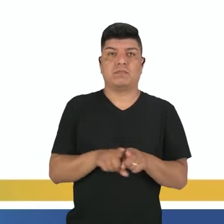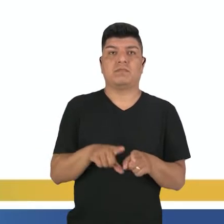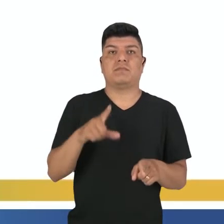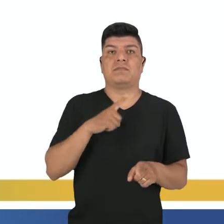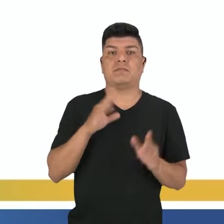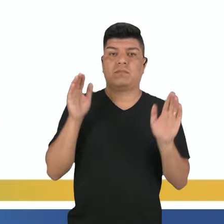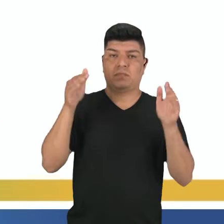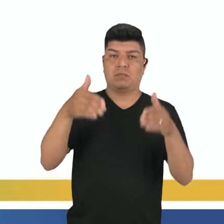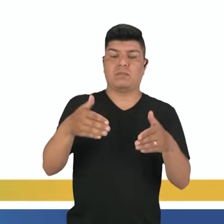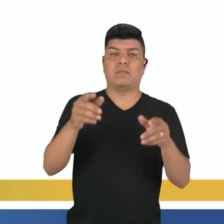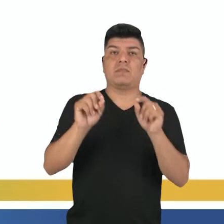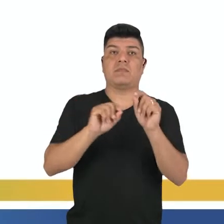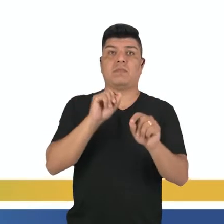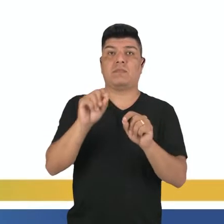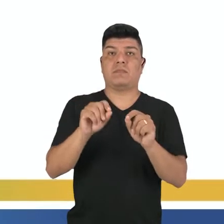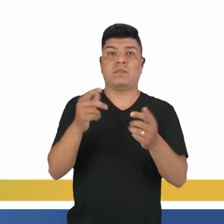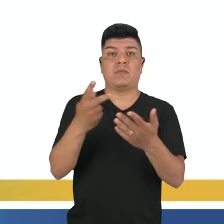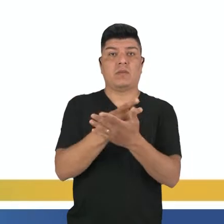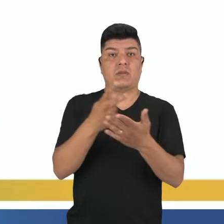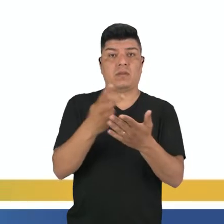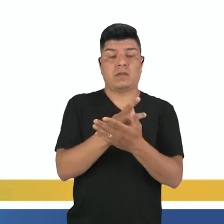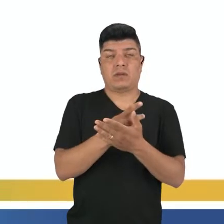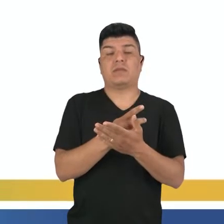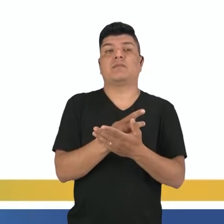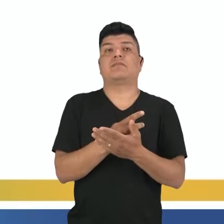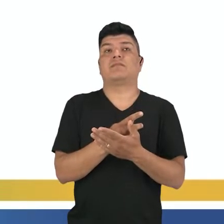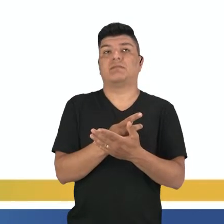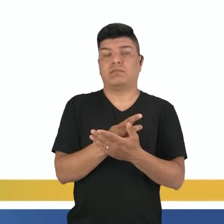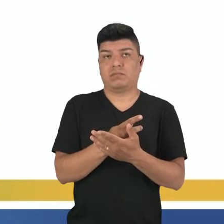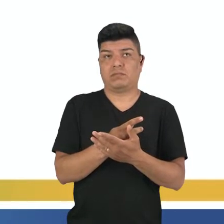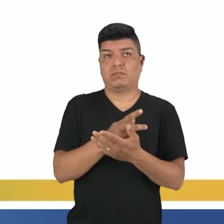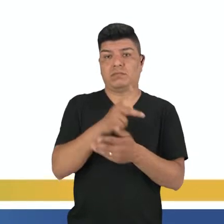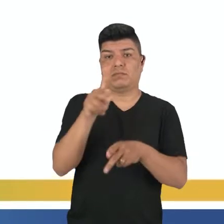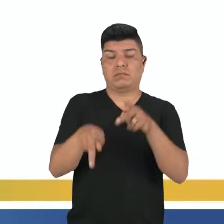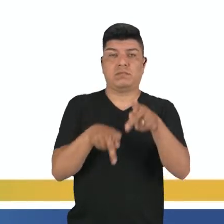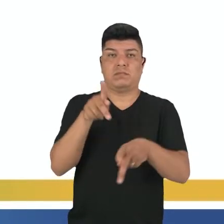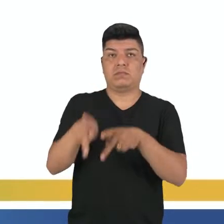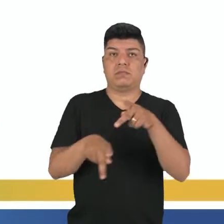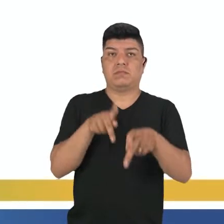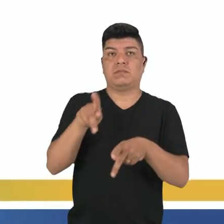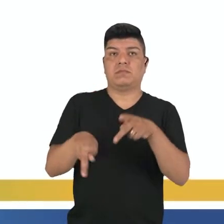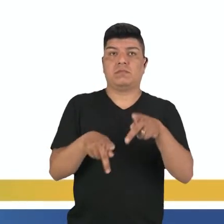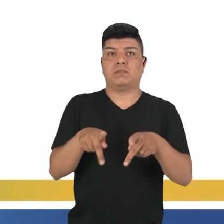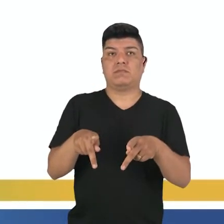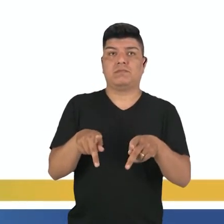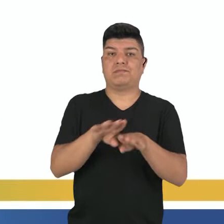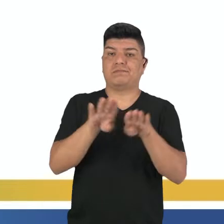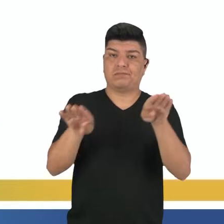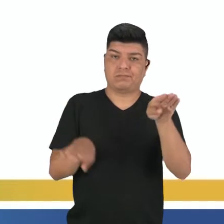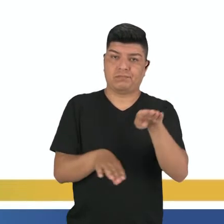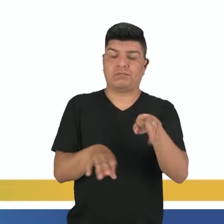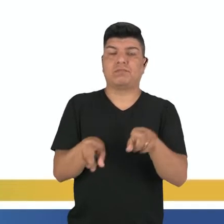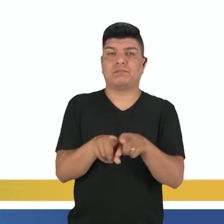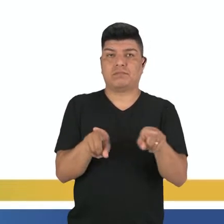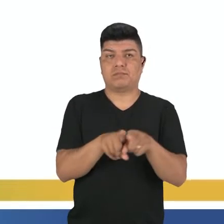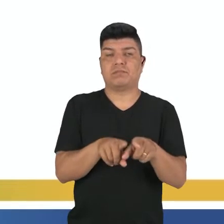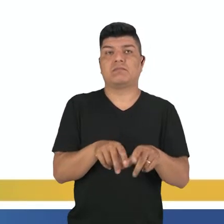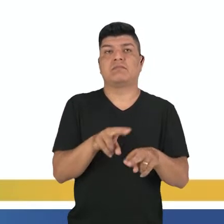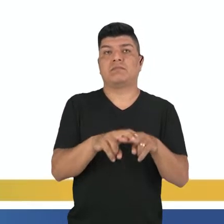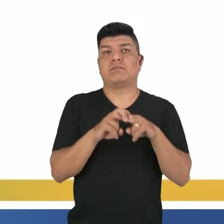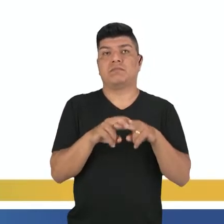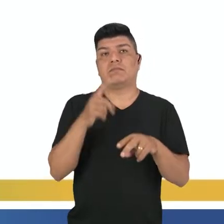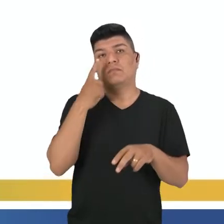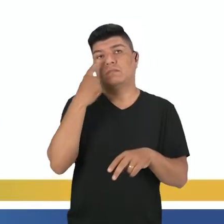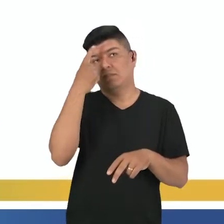sido voltadas, né, de forma errônea para as populações de forma muito injusta e desigual. Aí, como